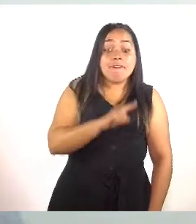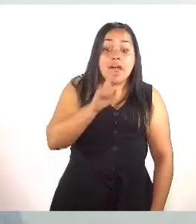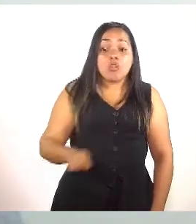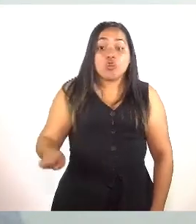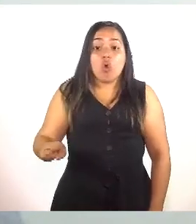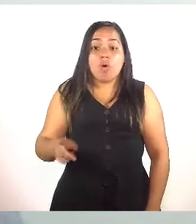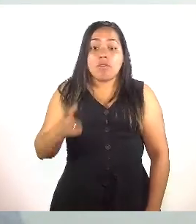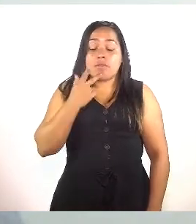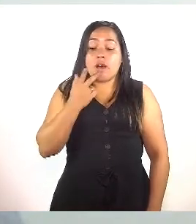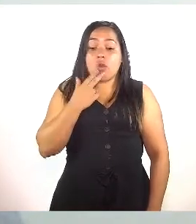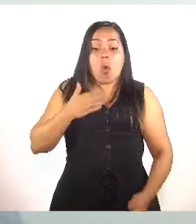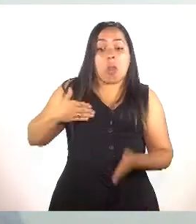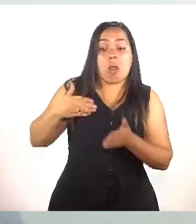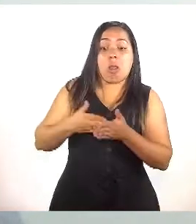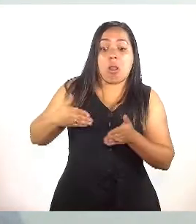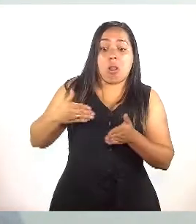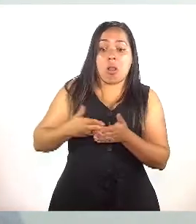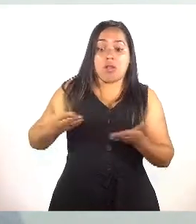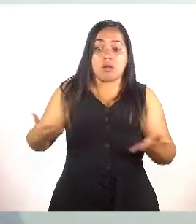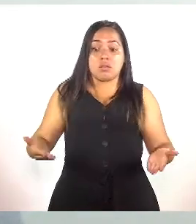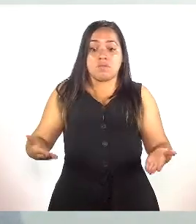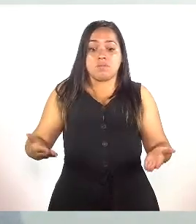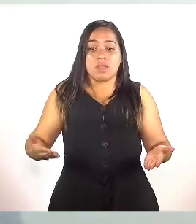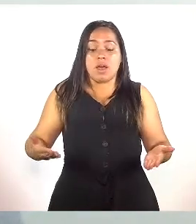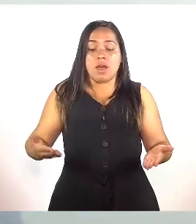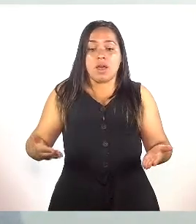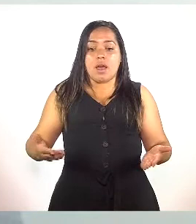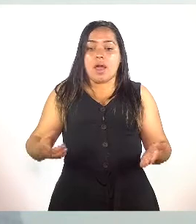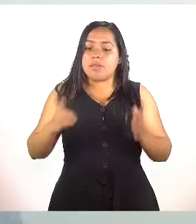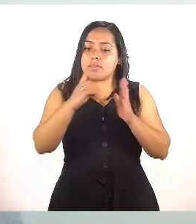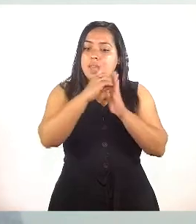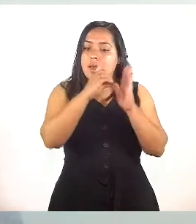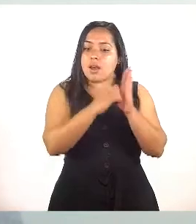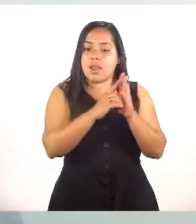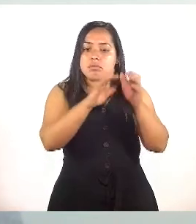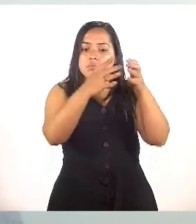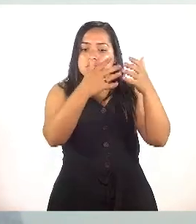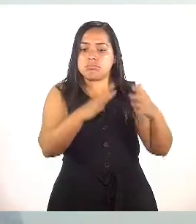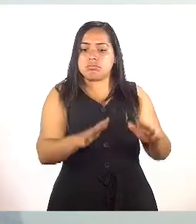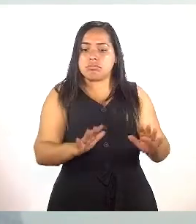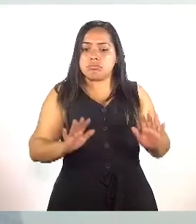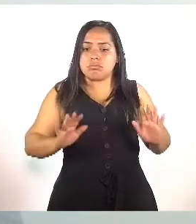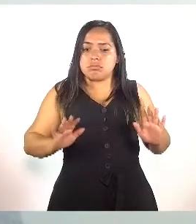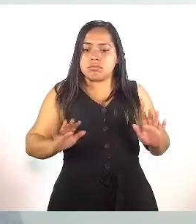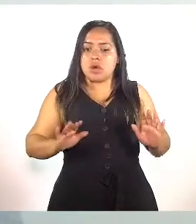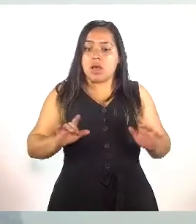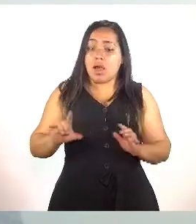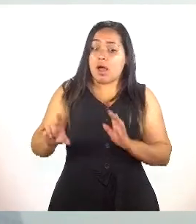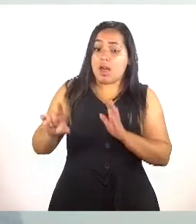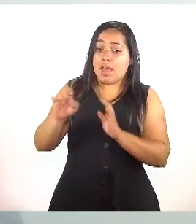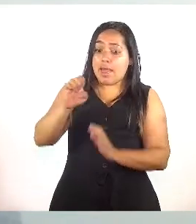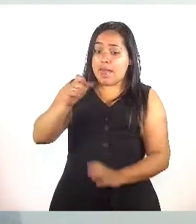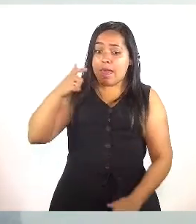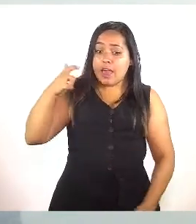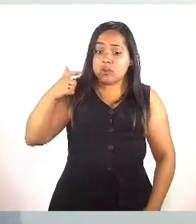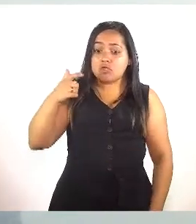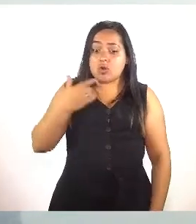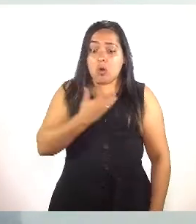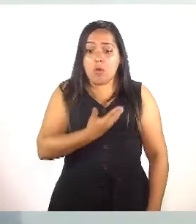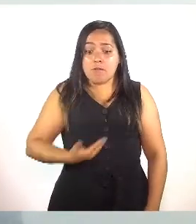de iniciativa. Nós derrubamos o veto. o ex-governador